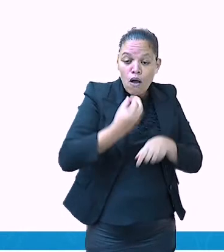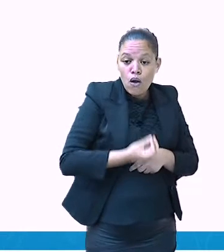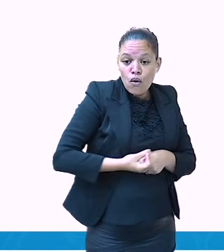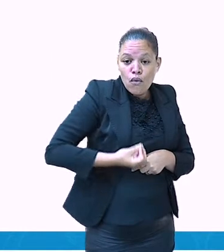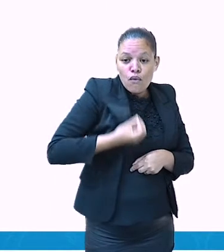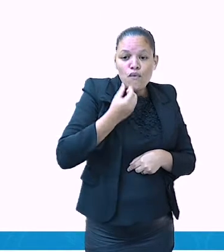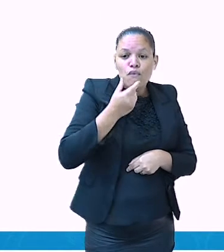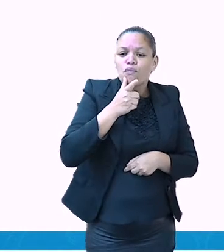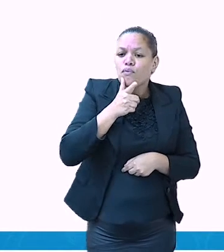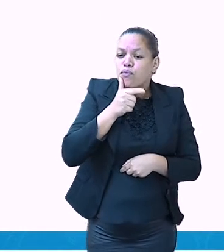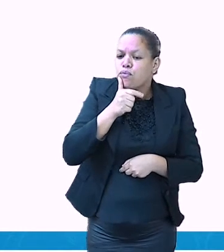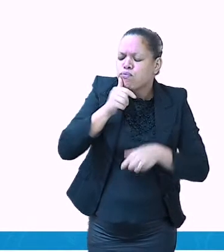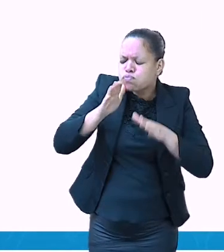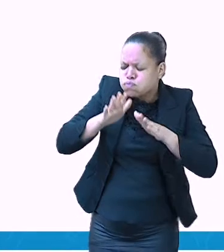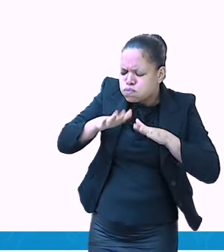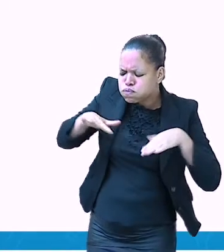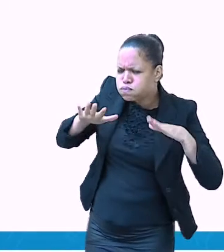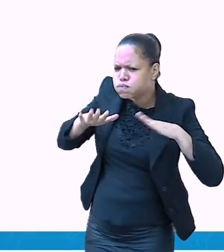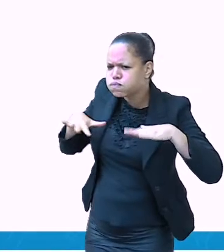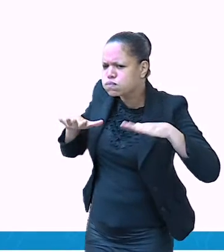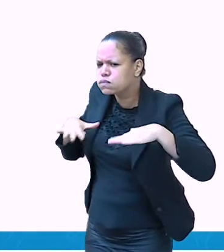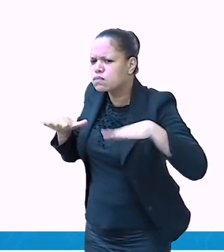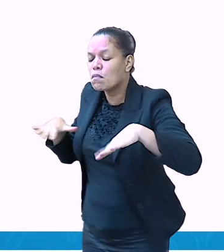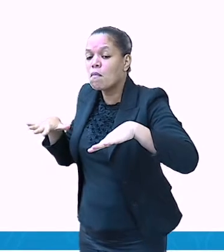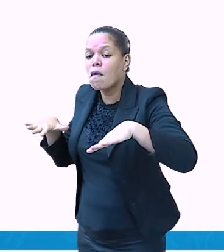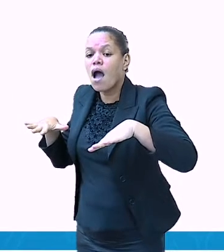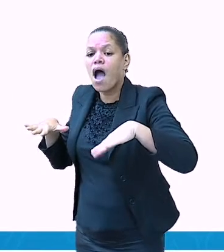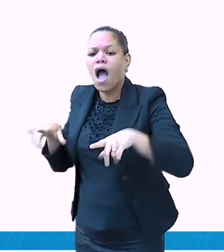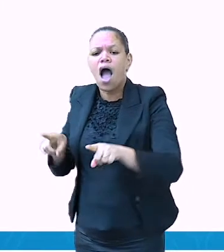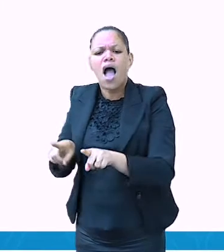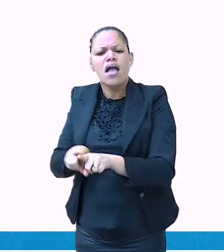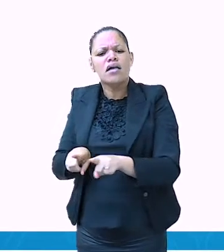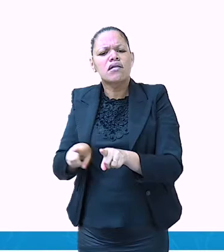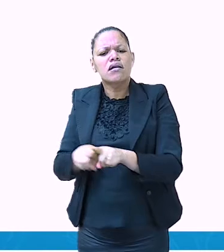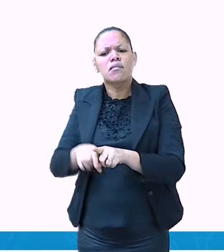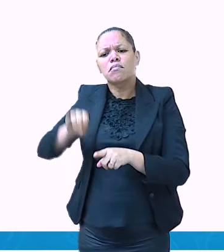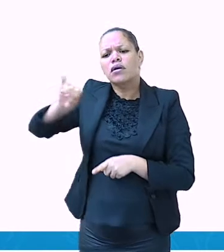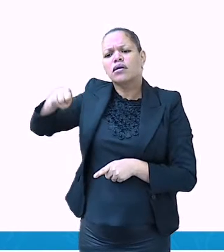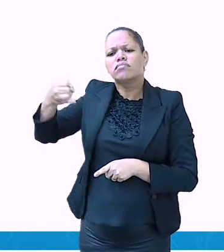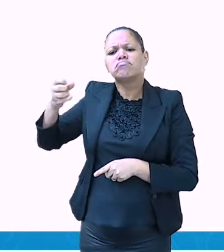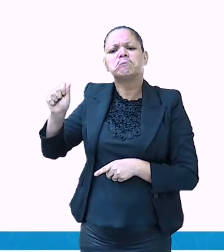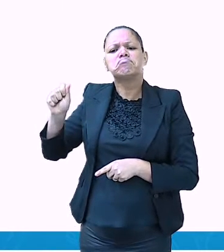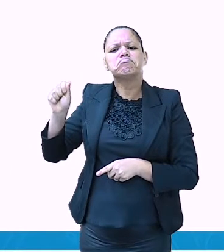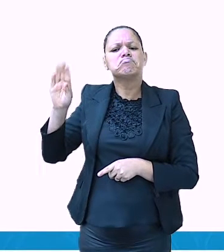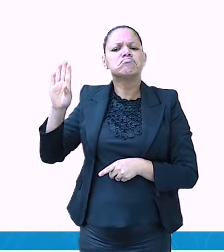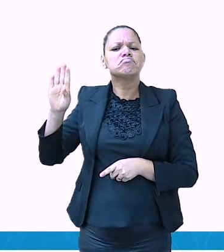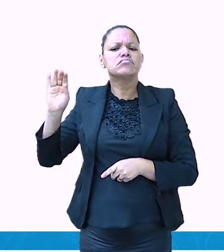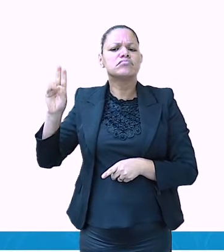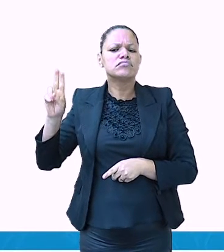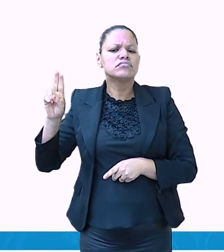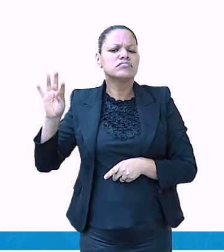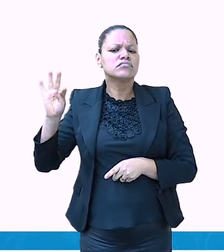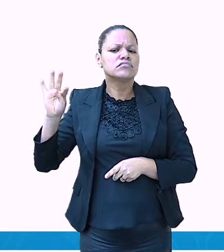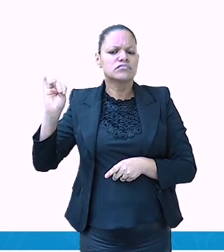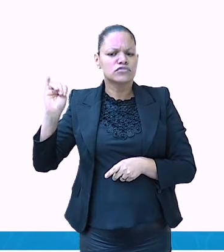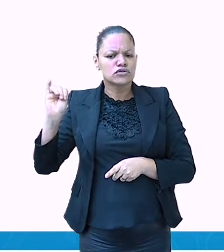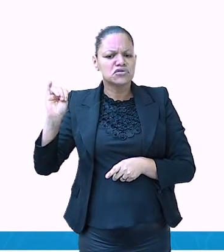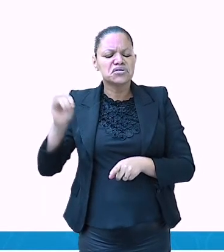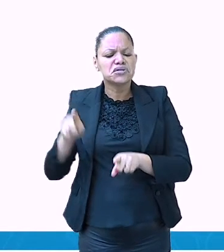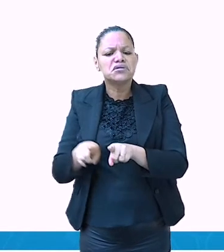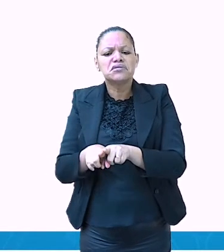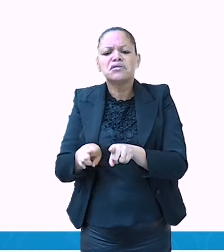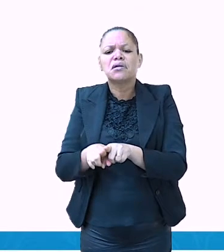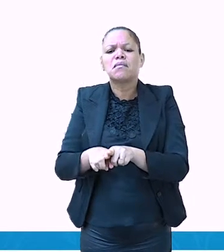o jabuti e o cágado, que é mais uma questão terrestre mesmo.